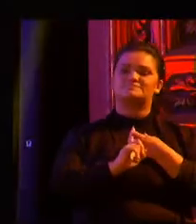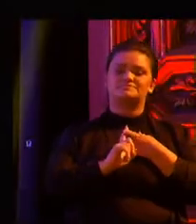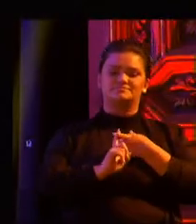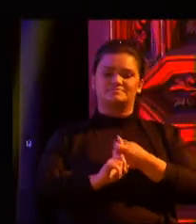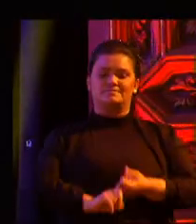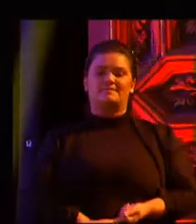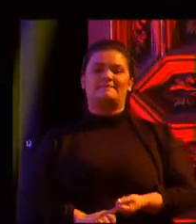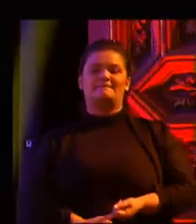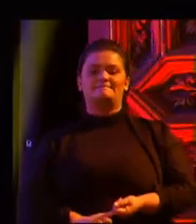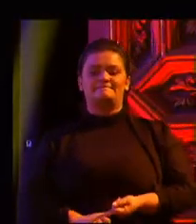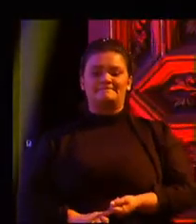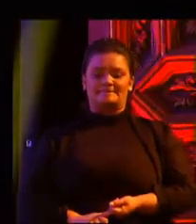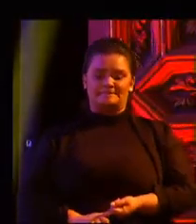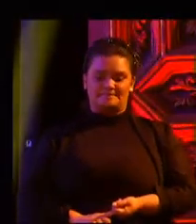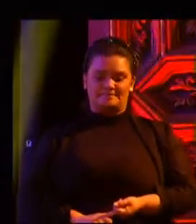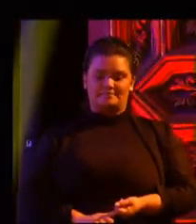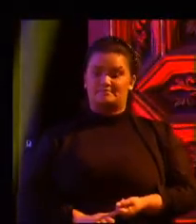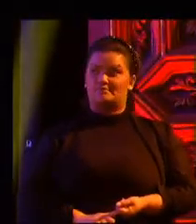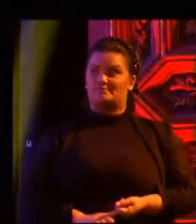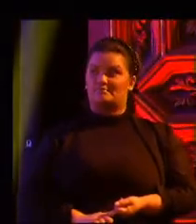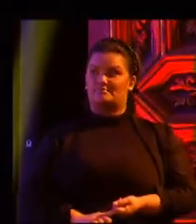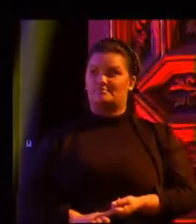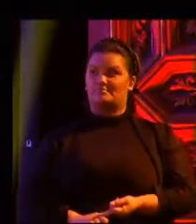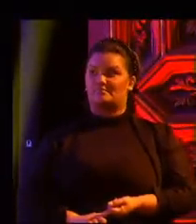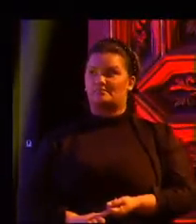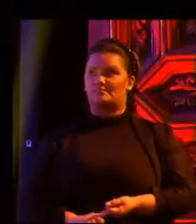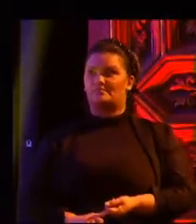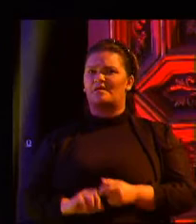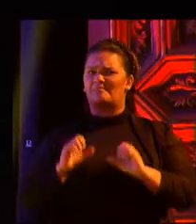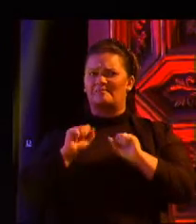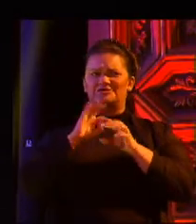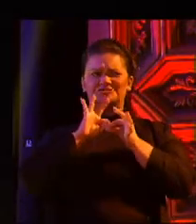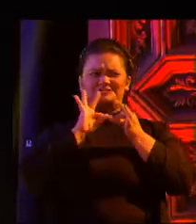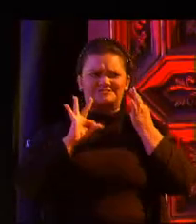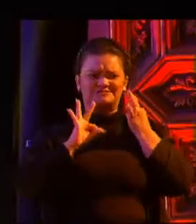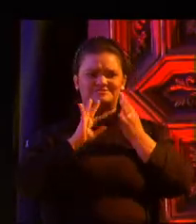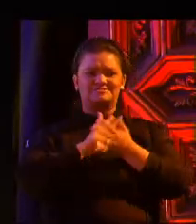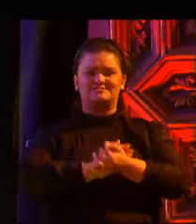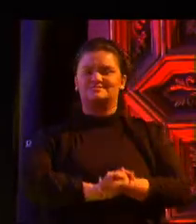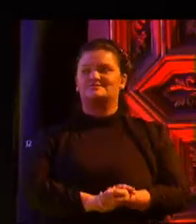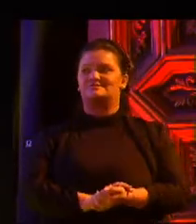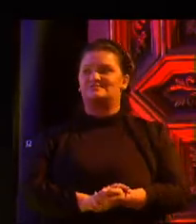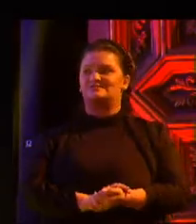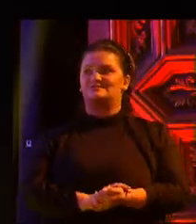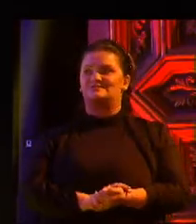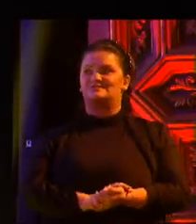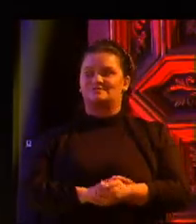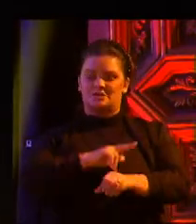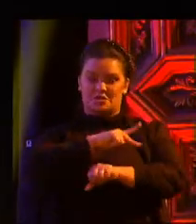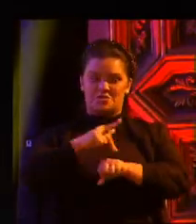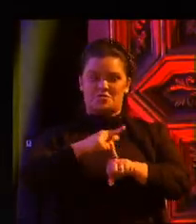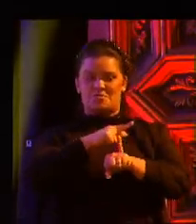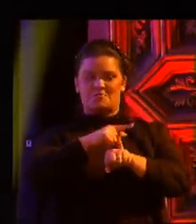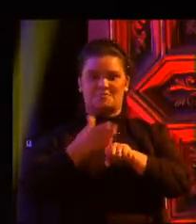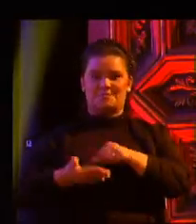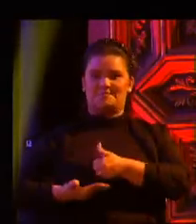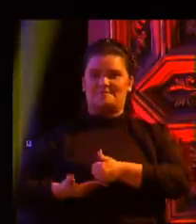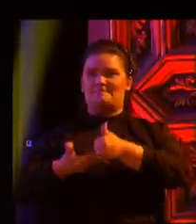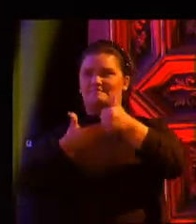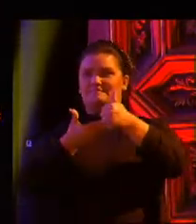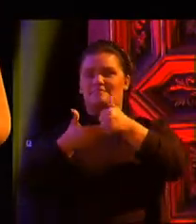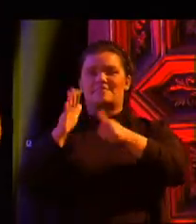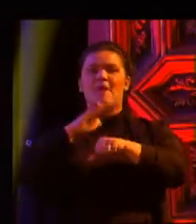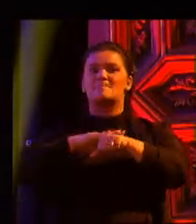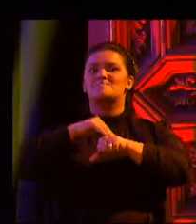Vamos lá. Eu vou rasgar aqui. Pode rasgar. E o prêmio para